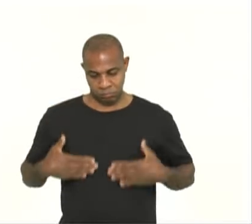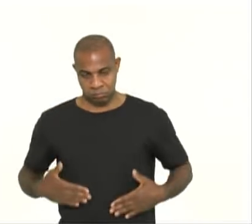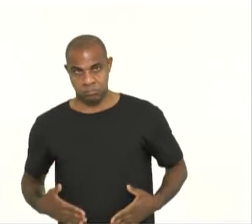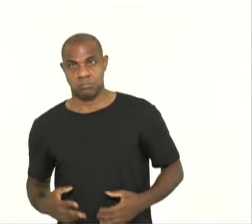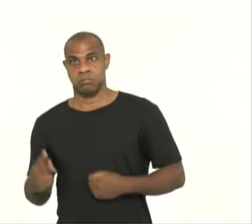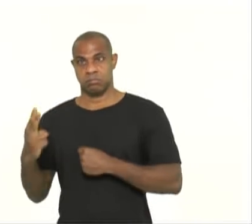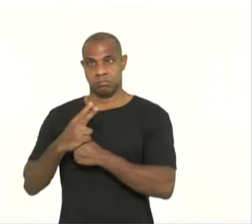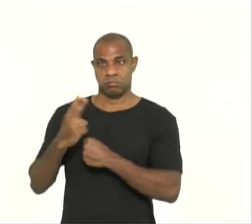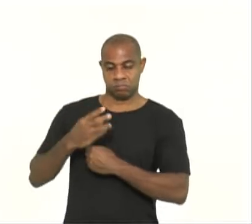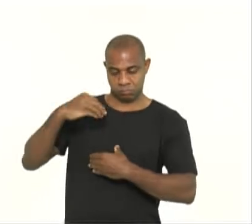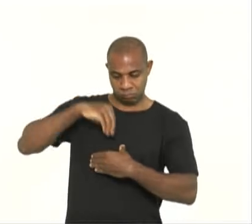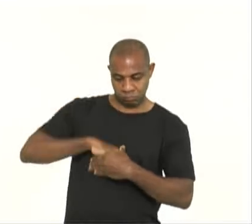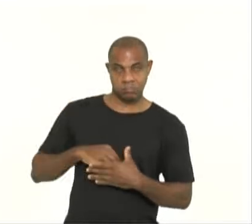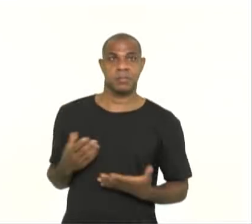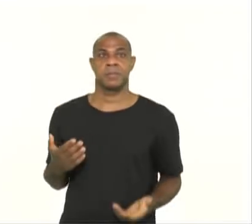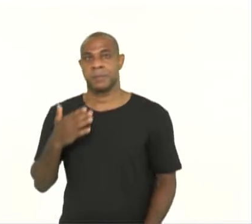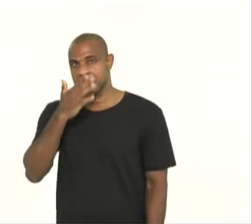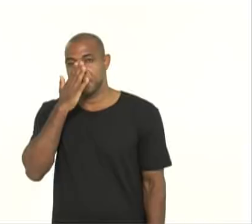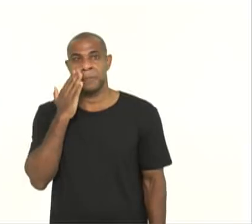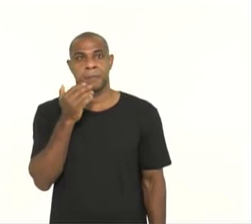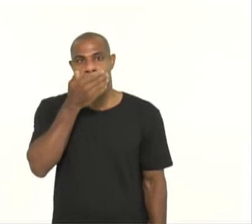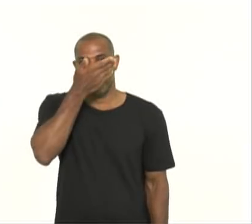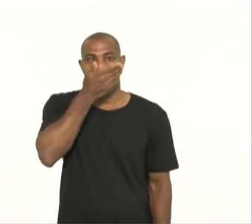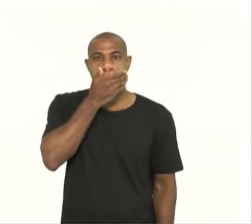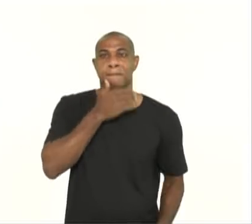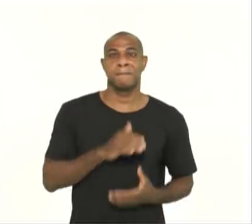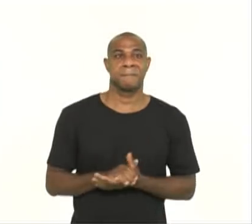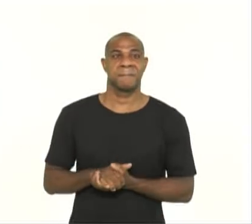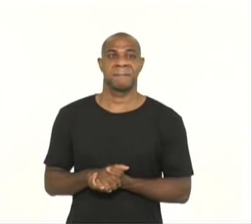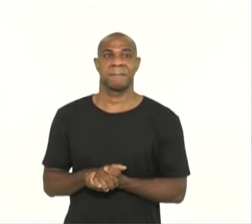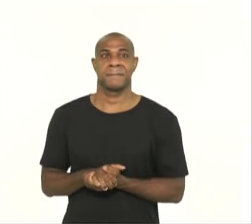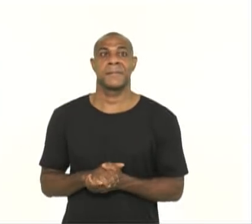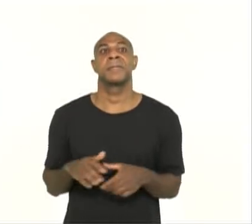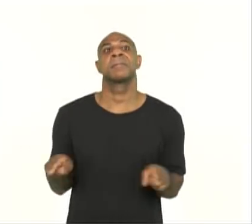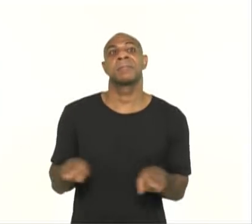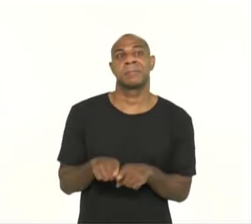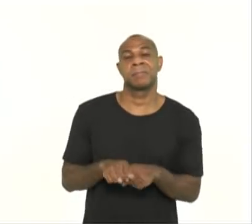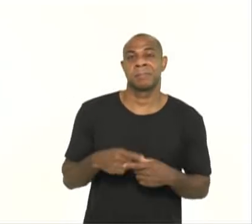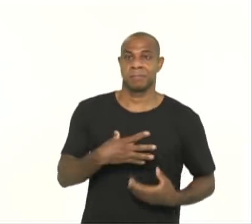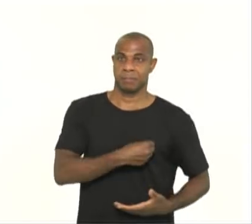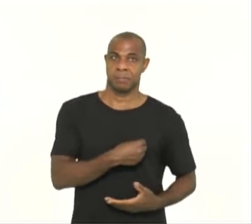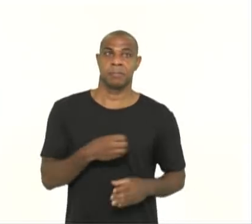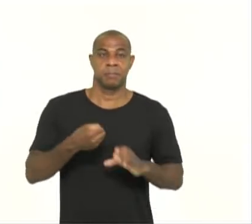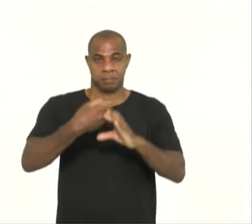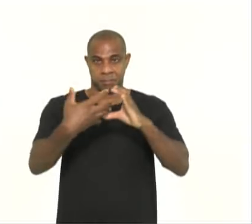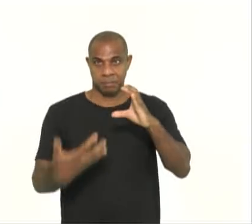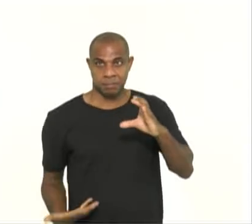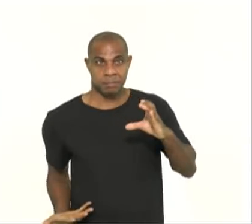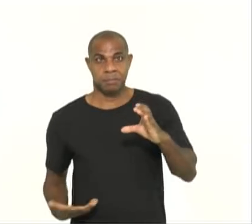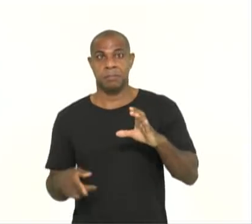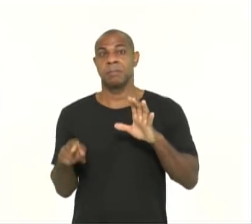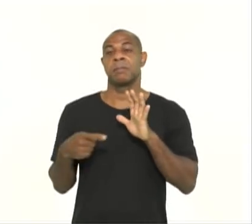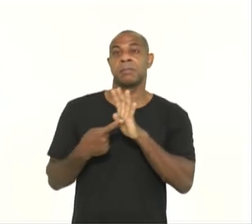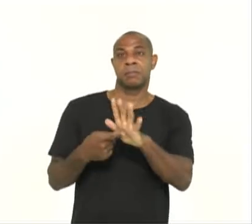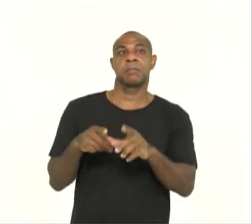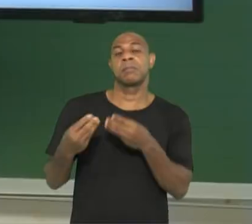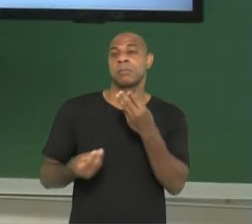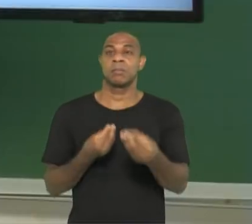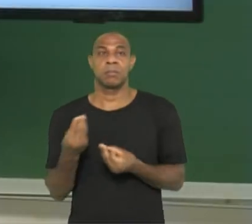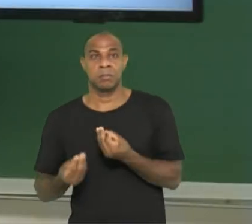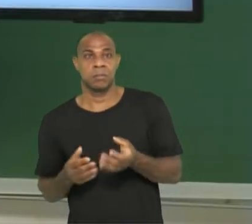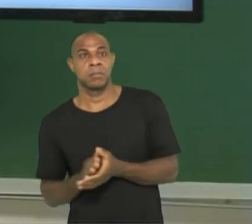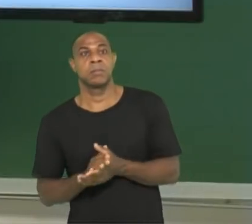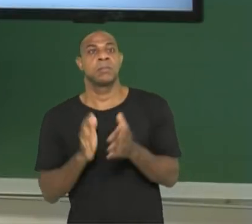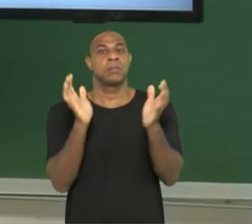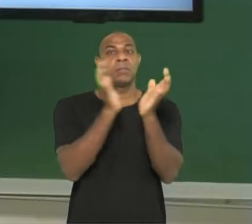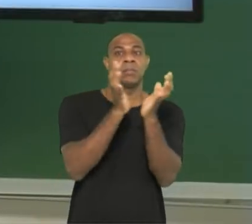órgãos internos. Além disso, os mamíferos são classificados de acordo com a reprodução deles. A gente